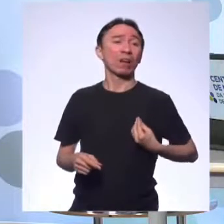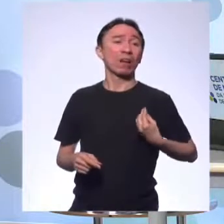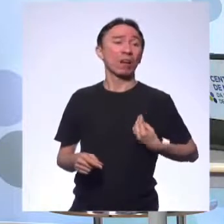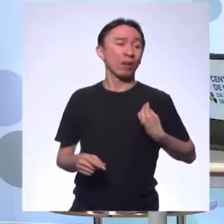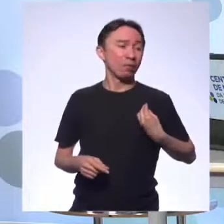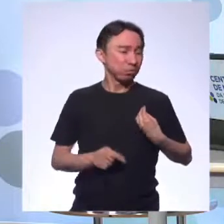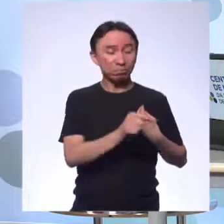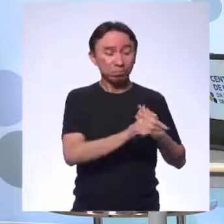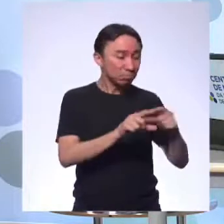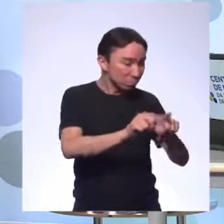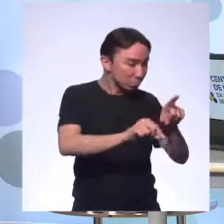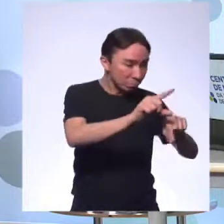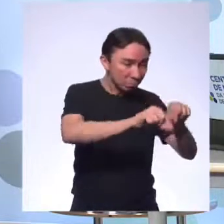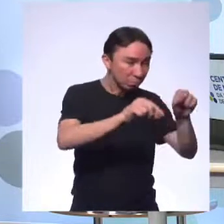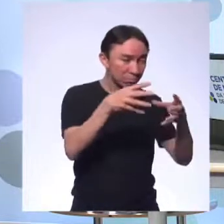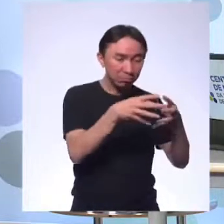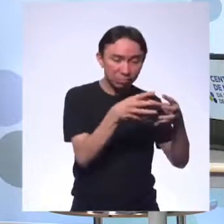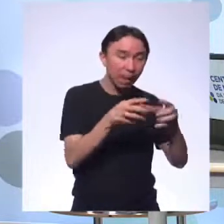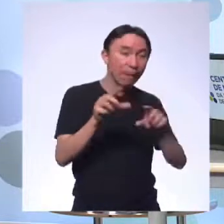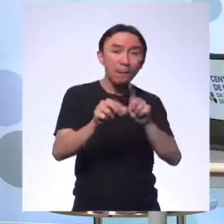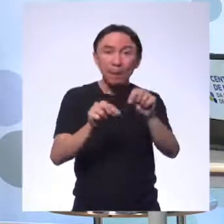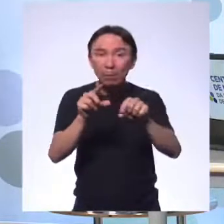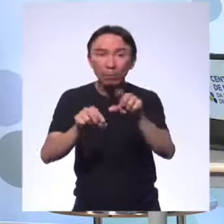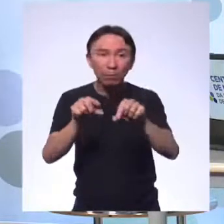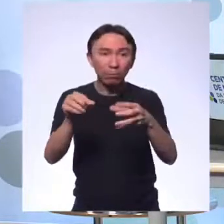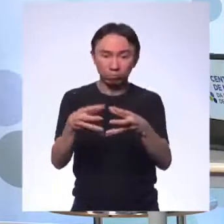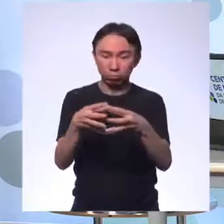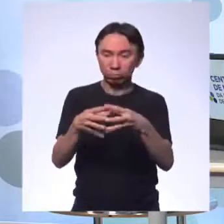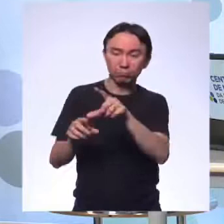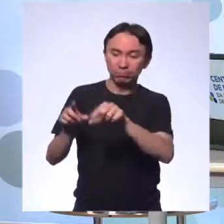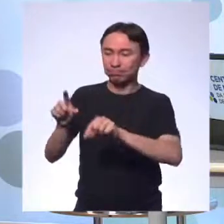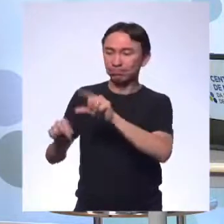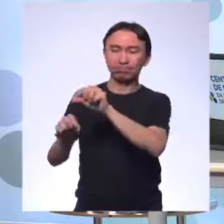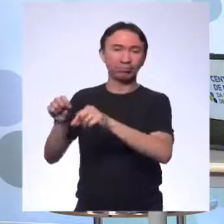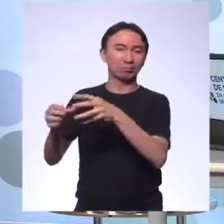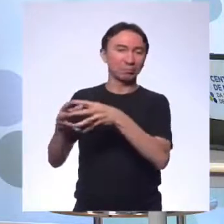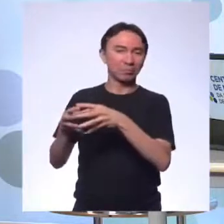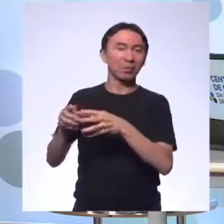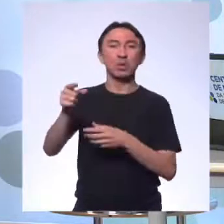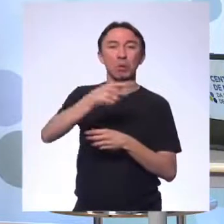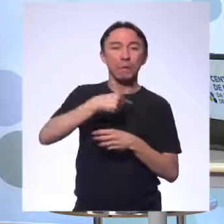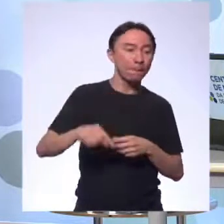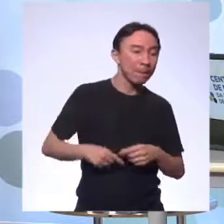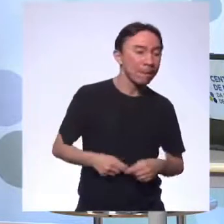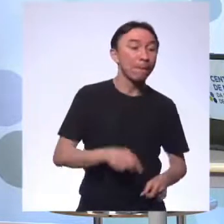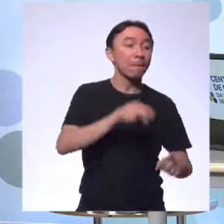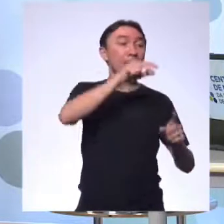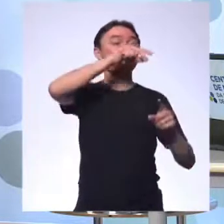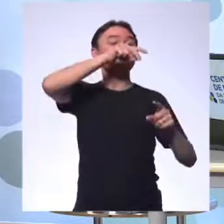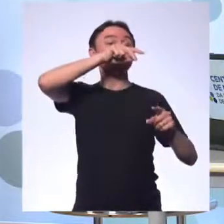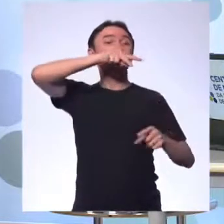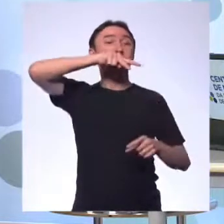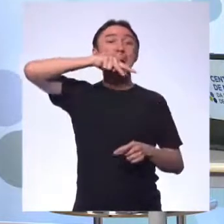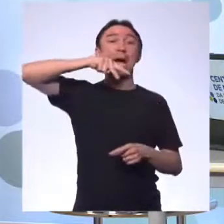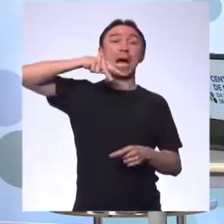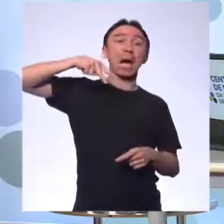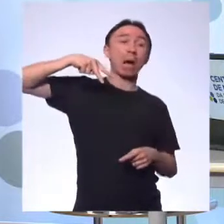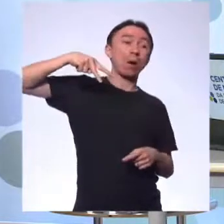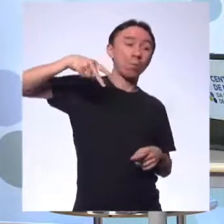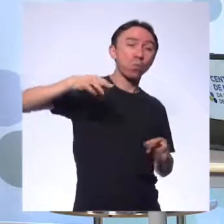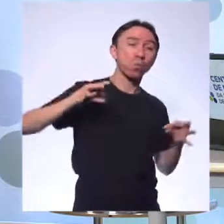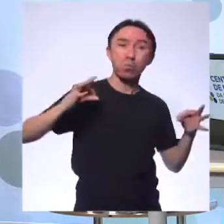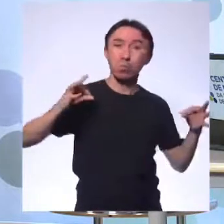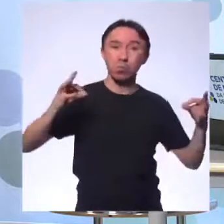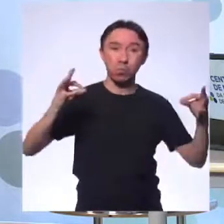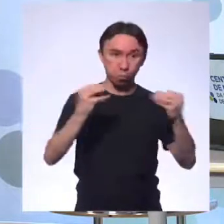que a gente consiga enxergar, né, ter um panorama do todo, mas também as especificidades de cada uma das